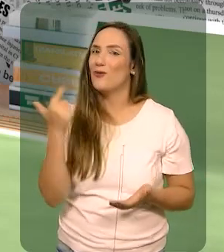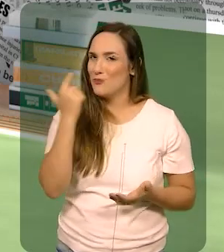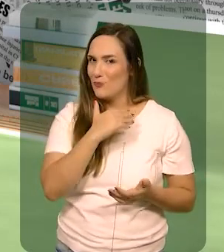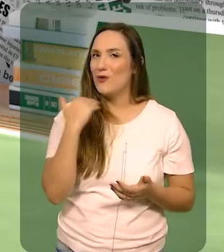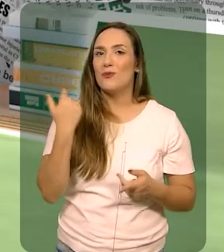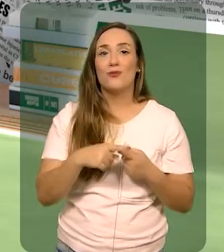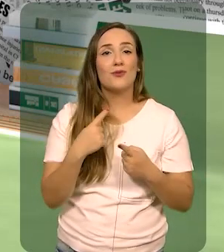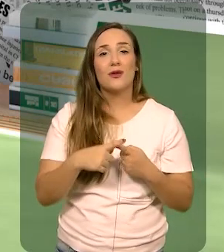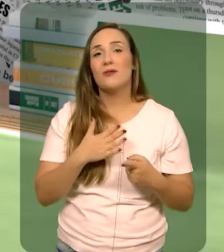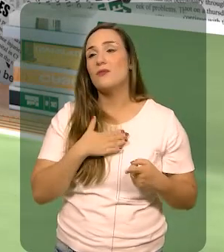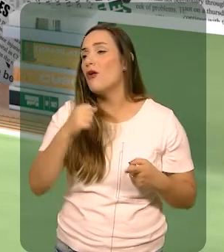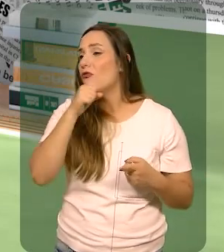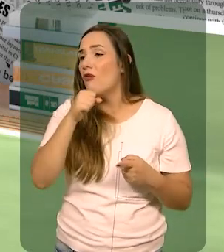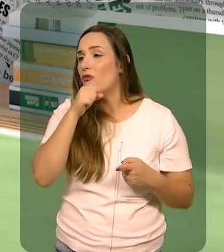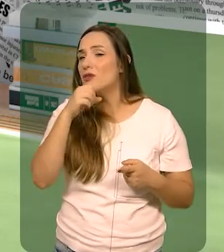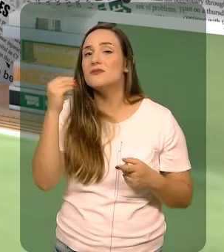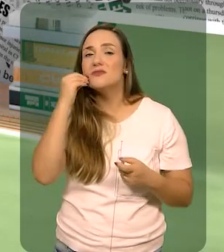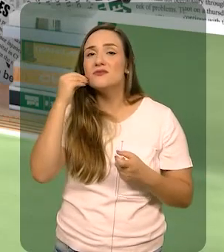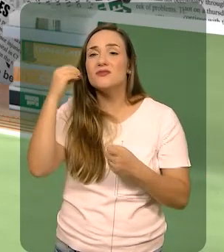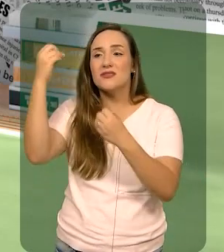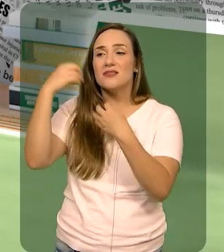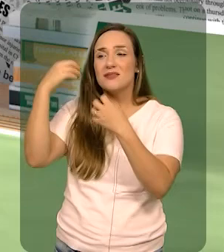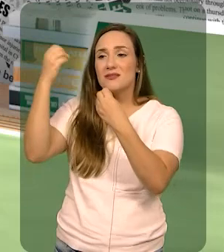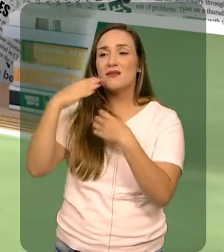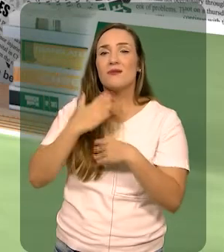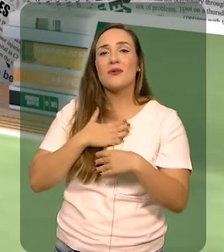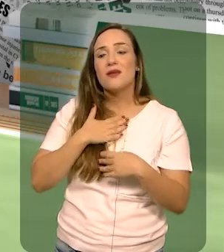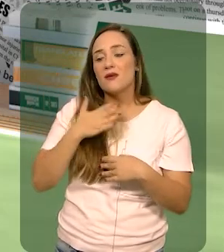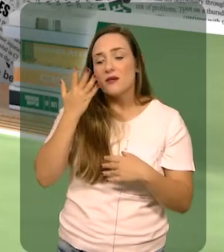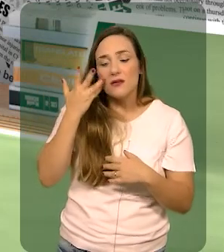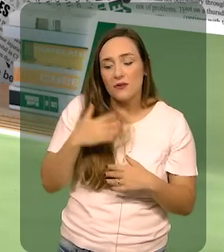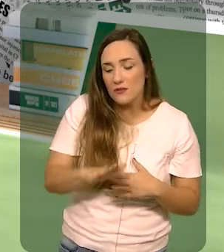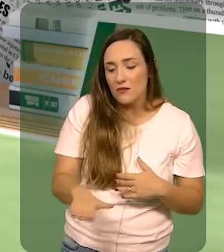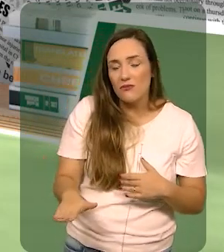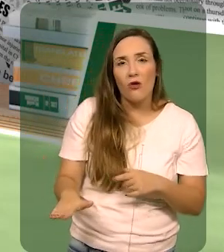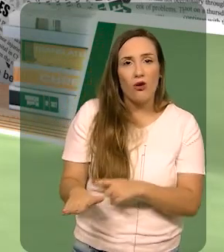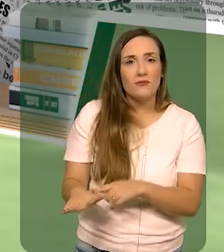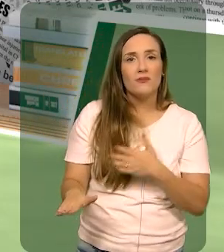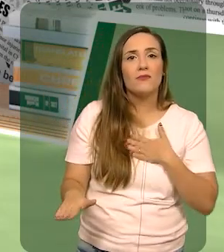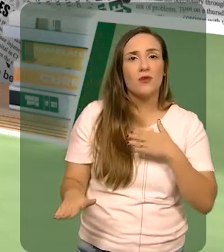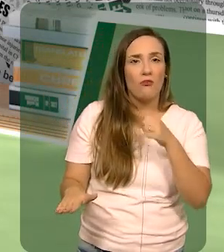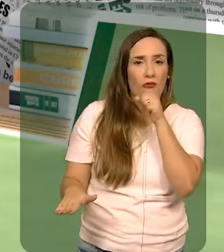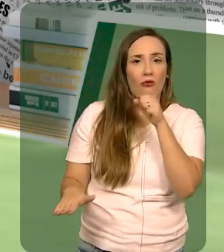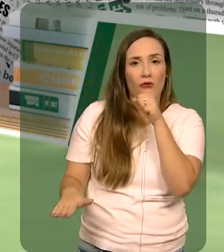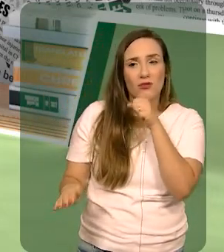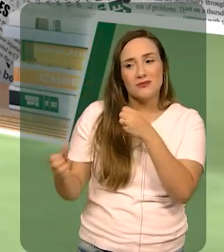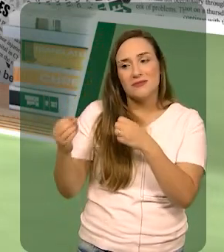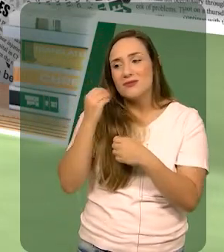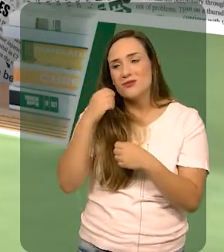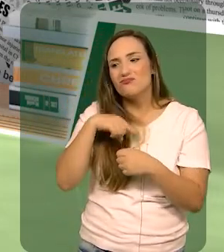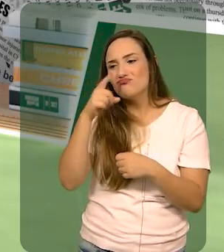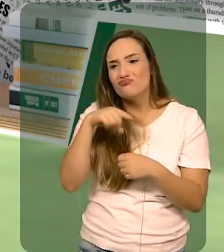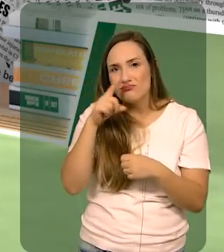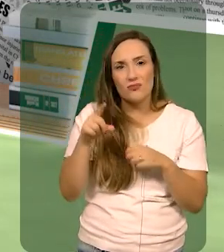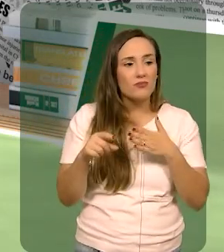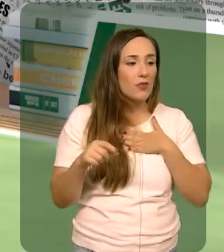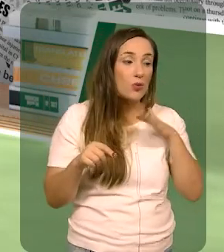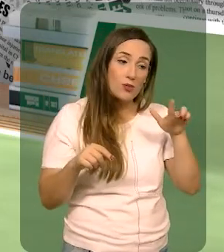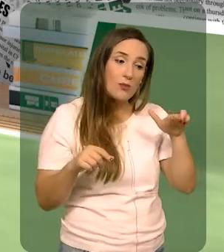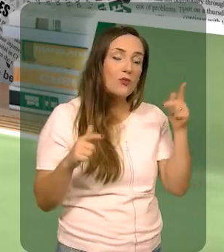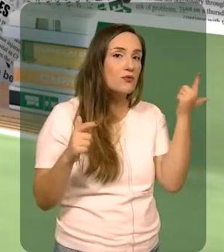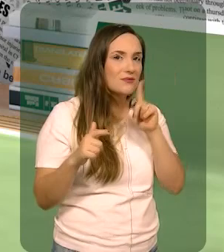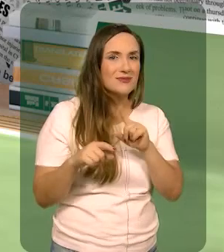assim, mortinho, eu costumo dizer. Por quê? Meu avô tentou me ensinar quando eu era pequeno. Meu irmão